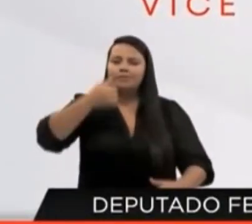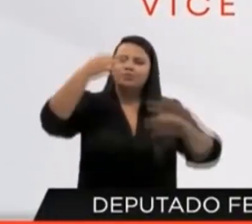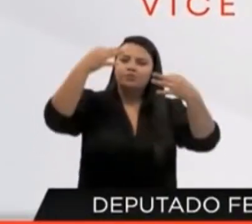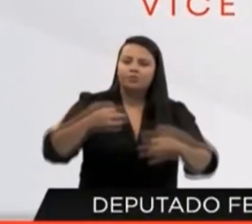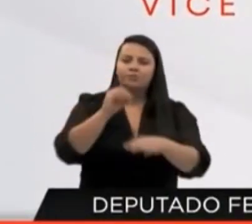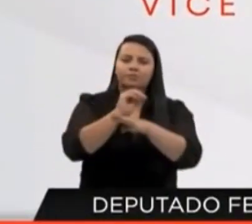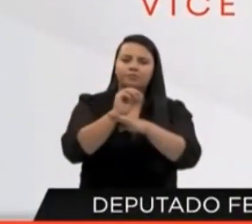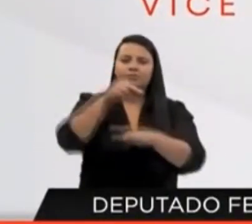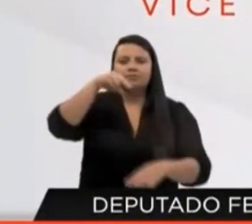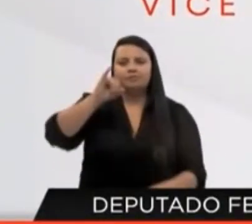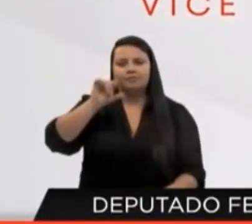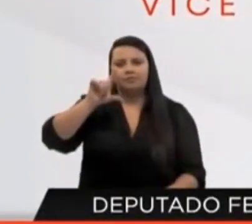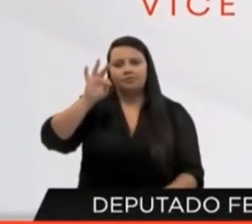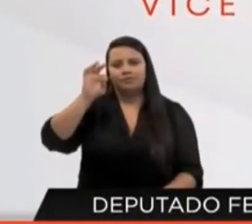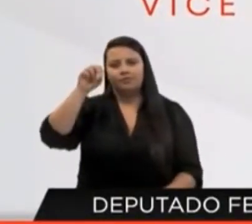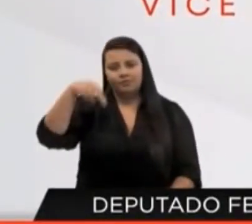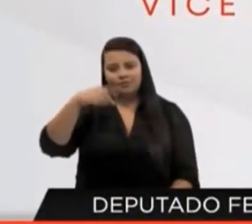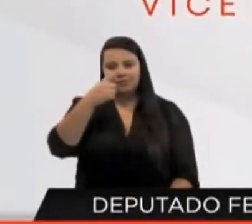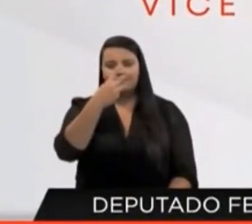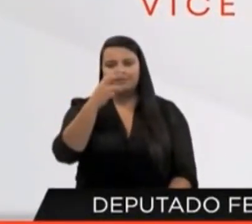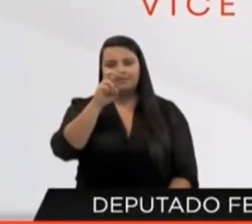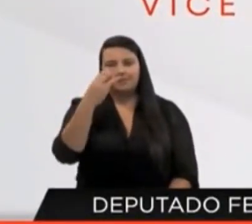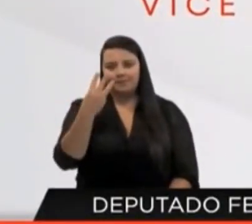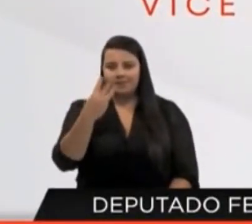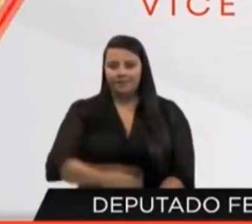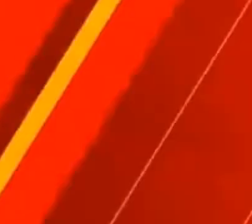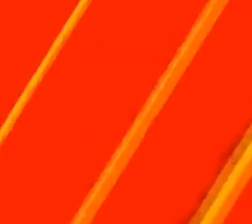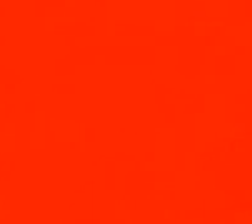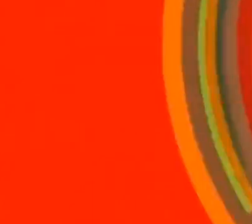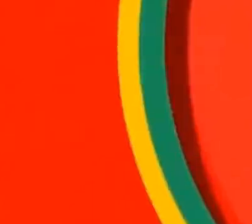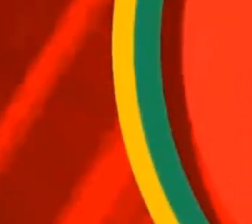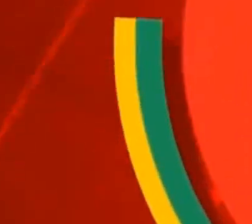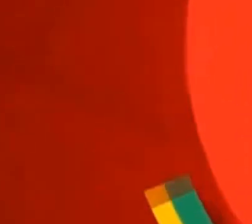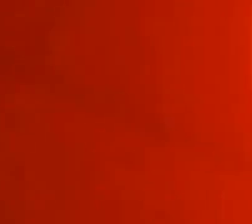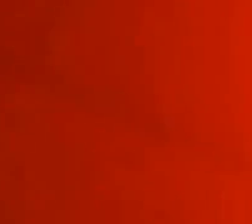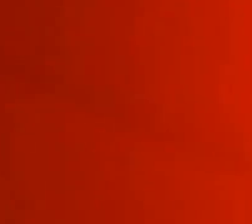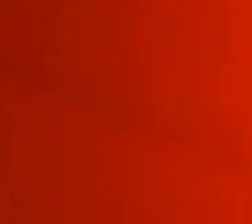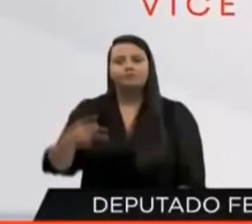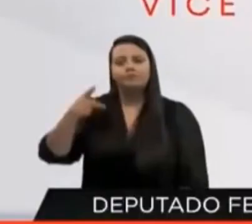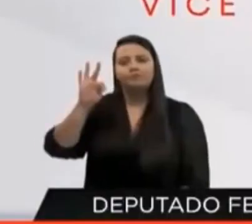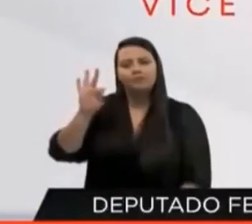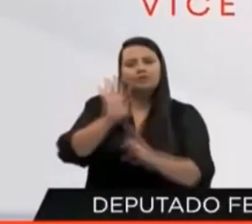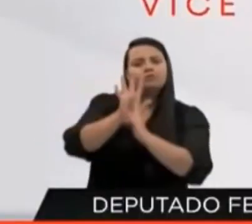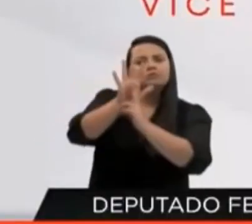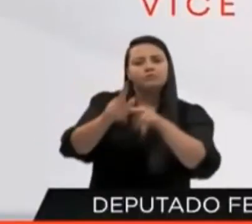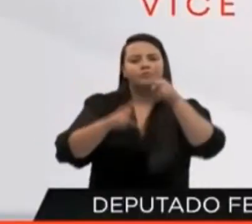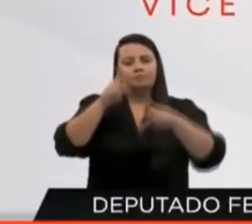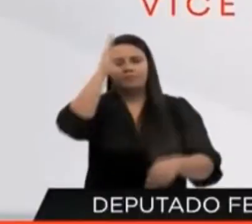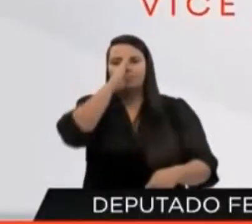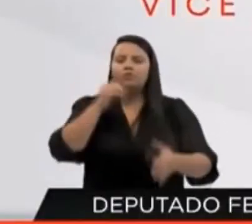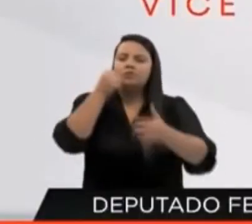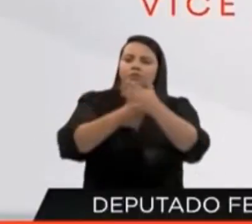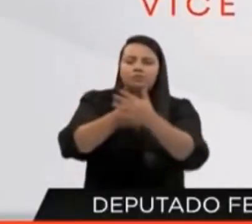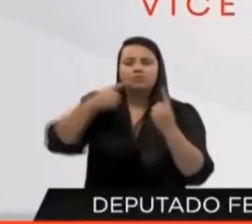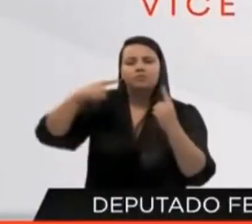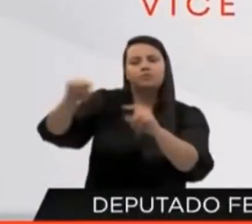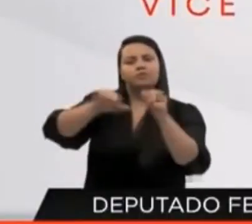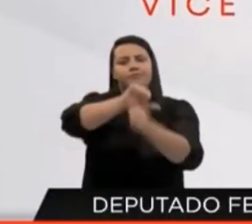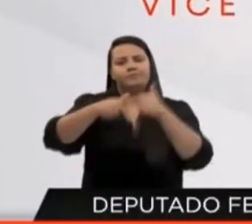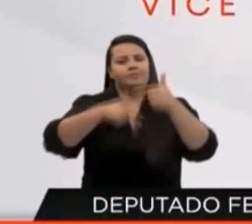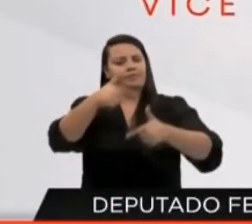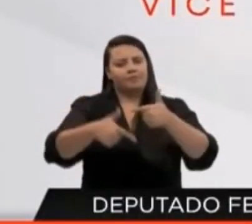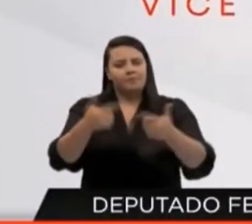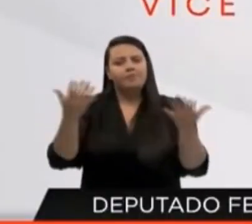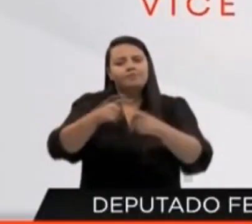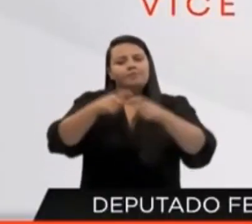e por um Brasil mais justo e sustentável. Nilton Tato, 1353. Vote 13. Vote PT. O PT é o partido do povo brasileiro. Lutou contra